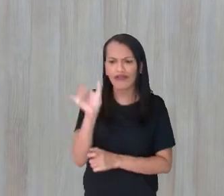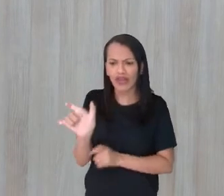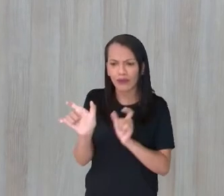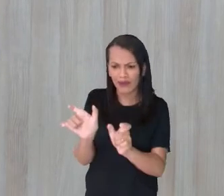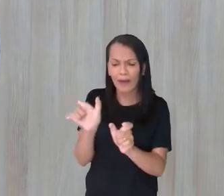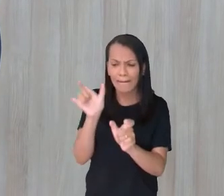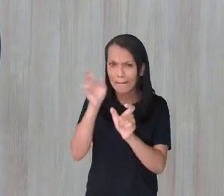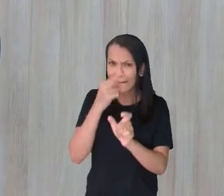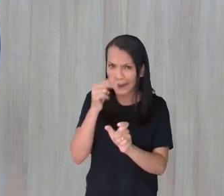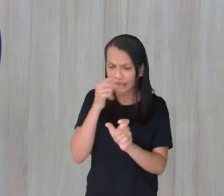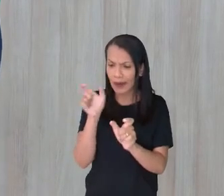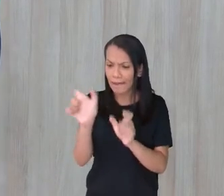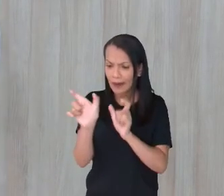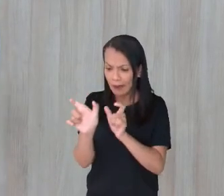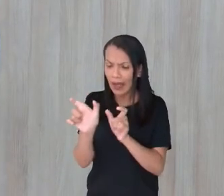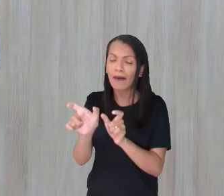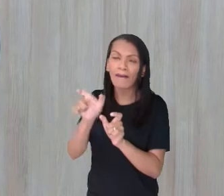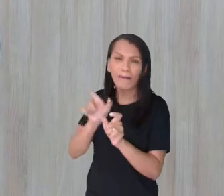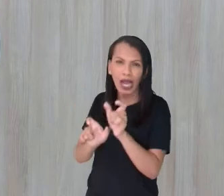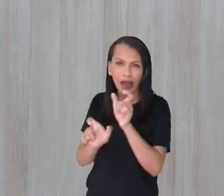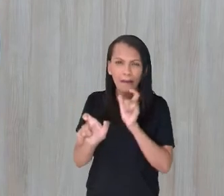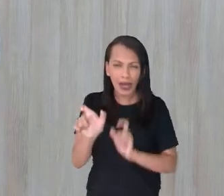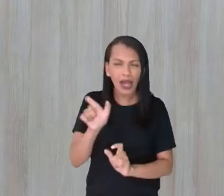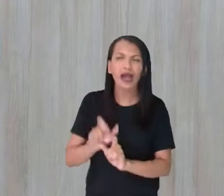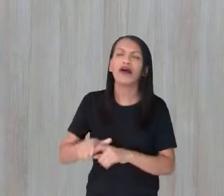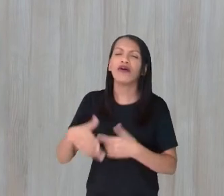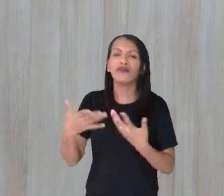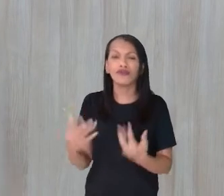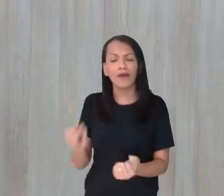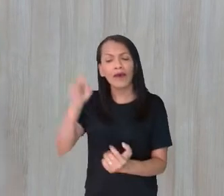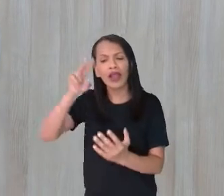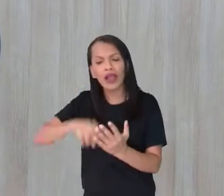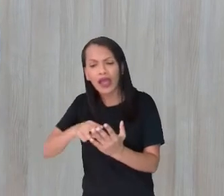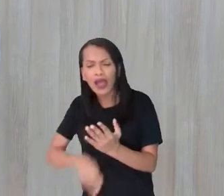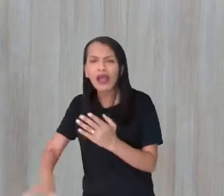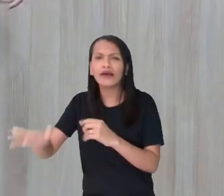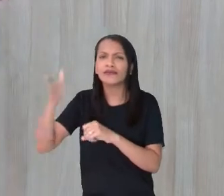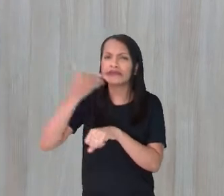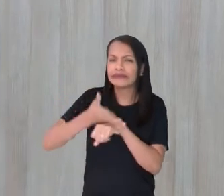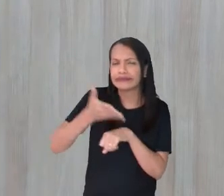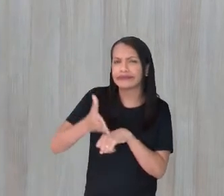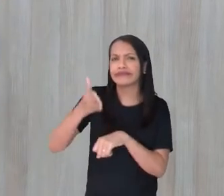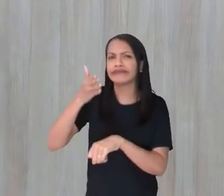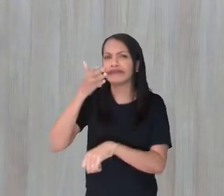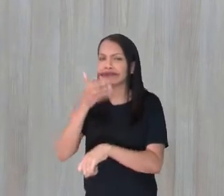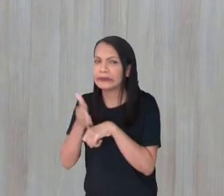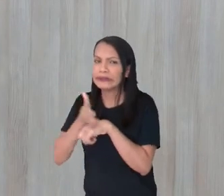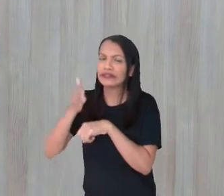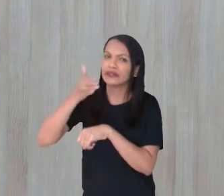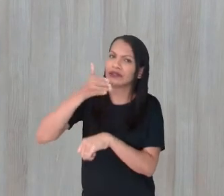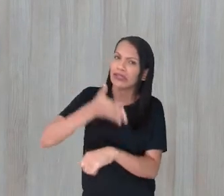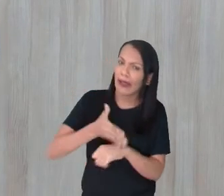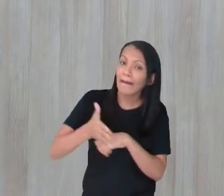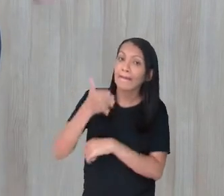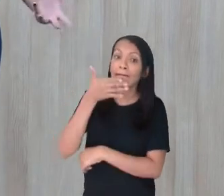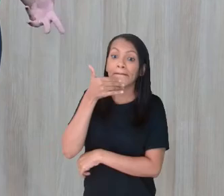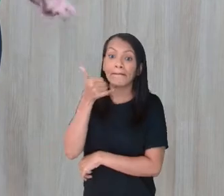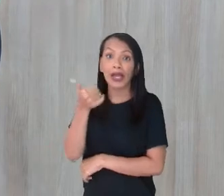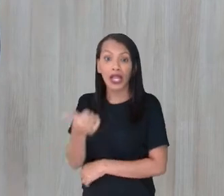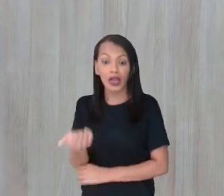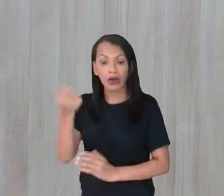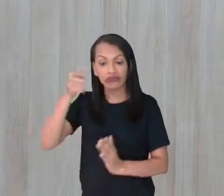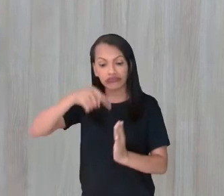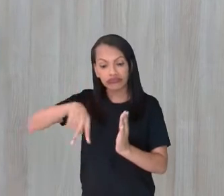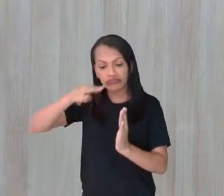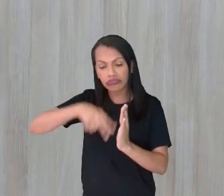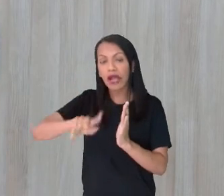Então, quando a gente escreve, vai lendo, vai reescrevendo, a gente vai se apropriando melhor do gênero